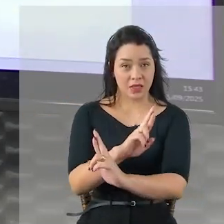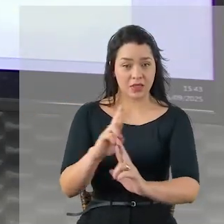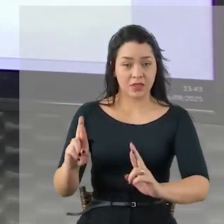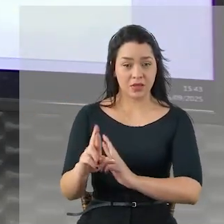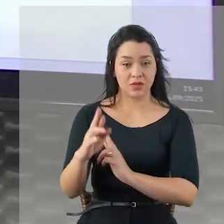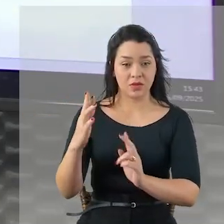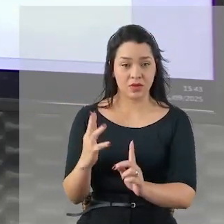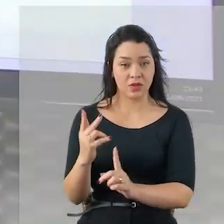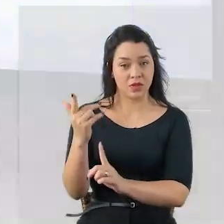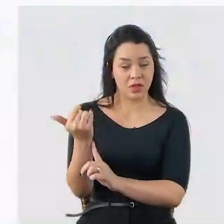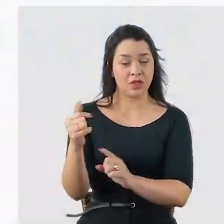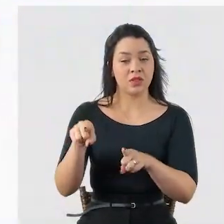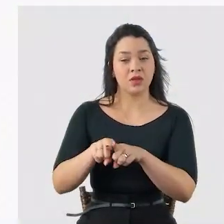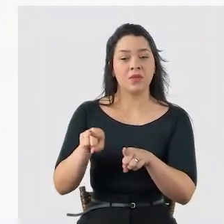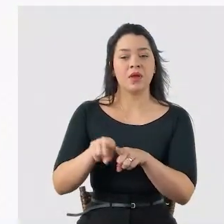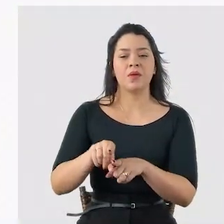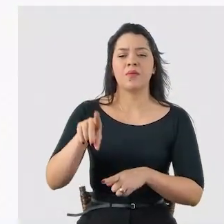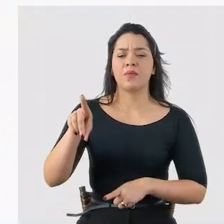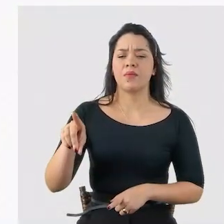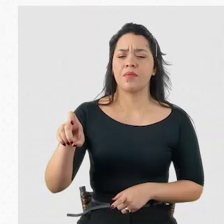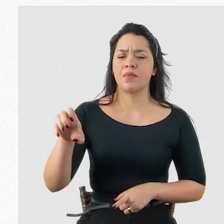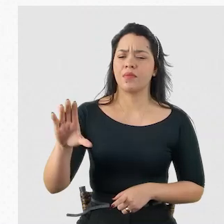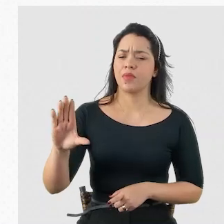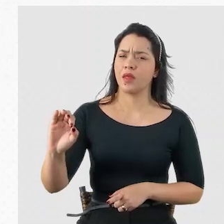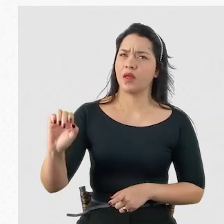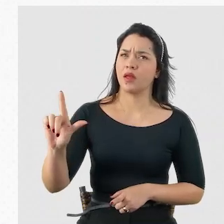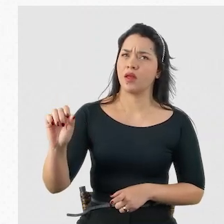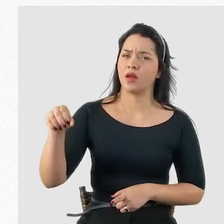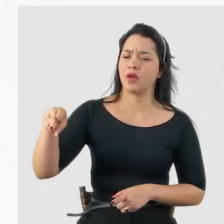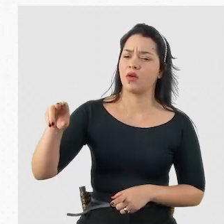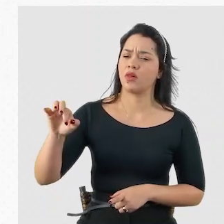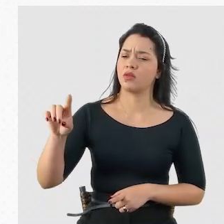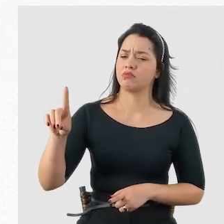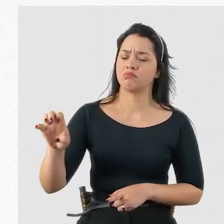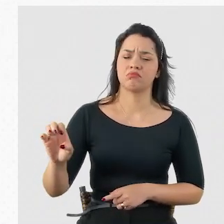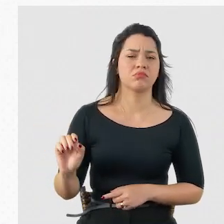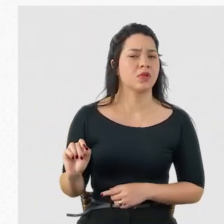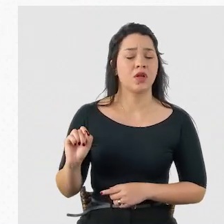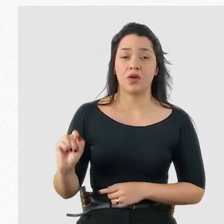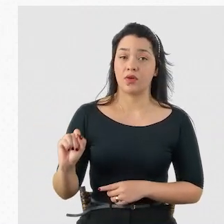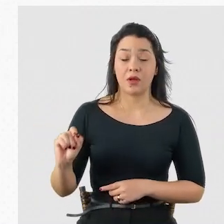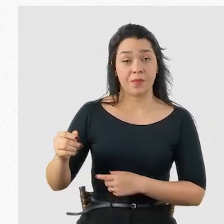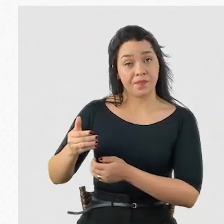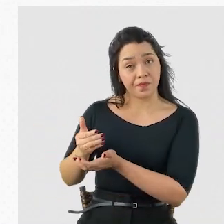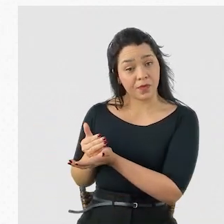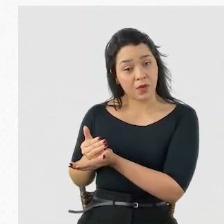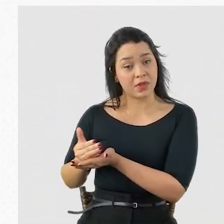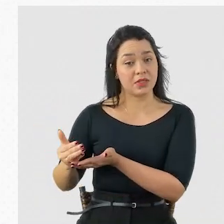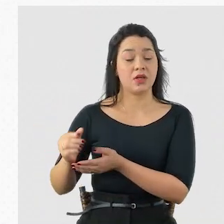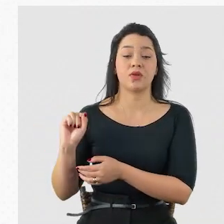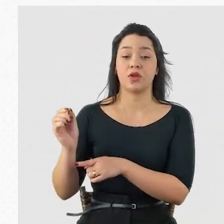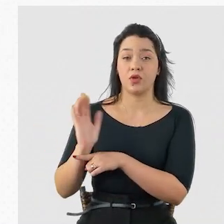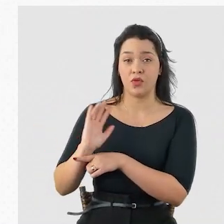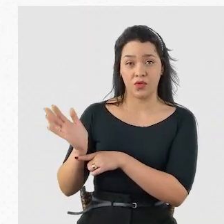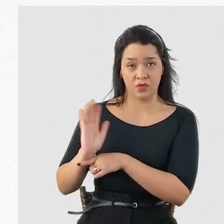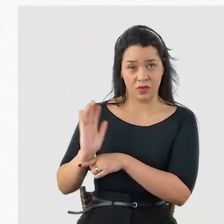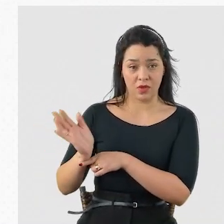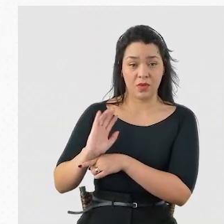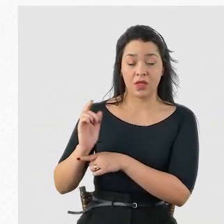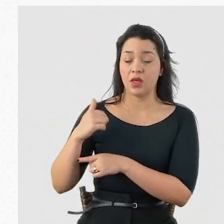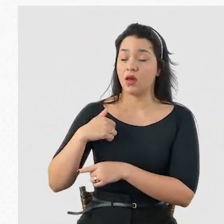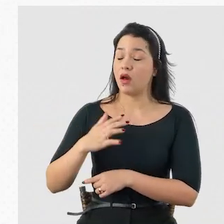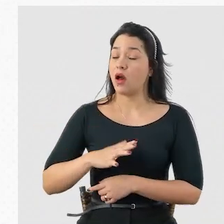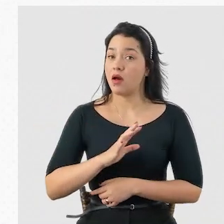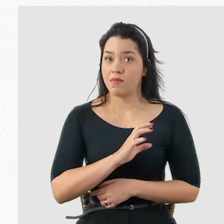e decolonialidade. Professor, já ouvi falar isso, mas não sei exatamente o que é. Eu vou começar, né, por um filme que eu assisti, que eu adorei